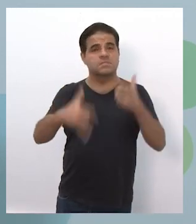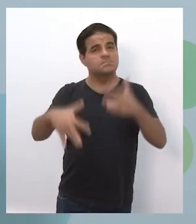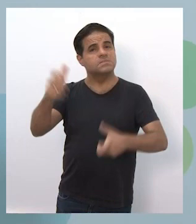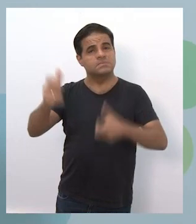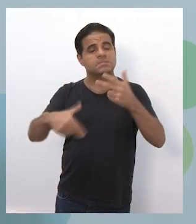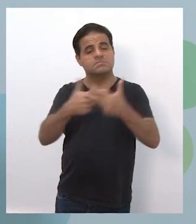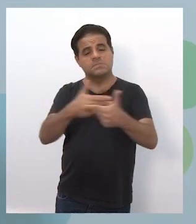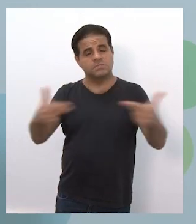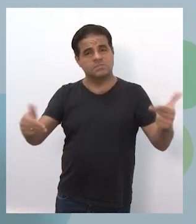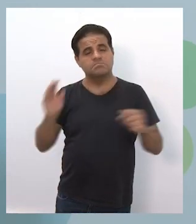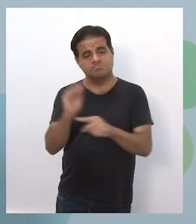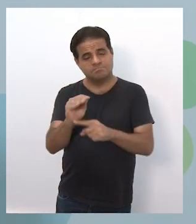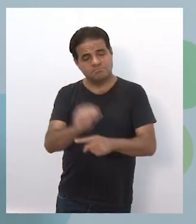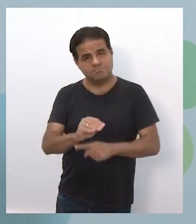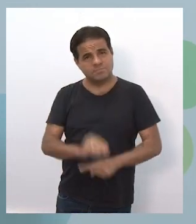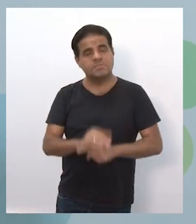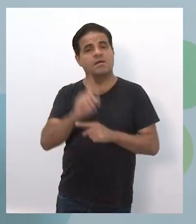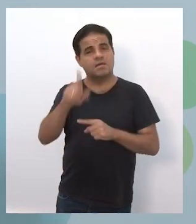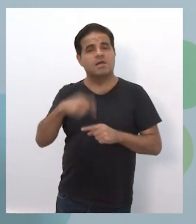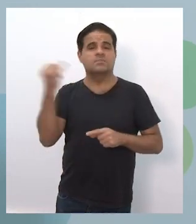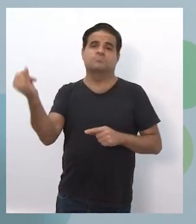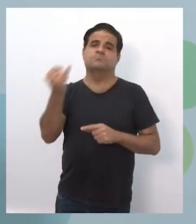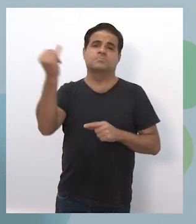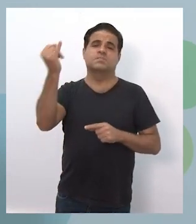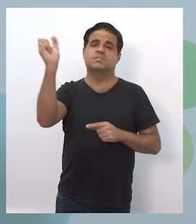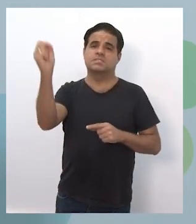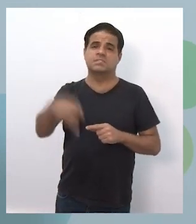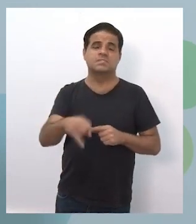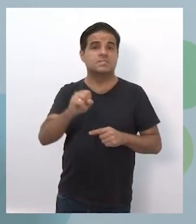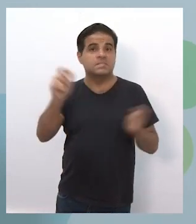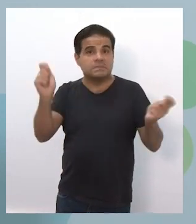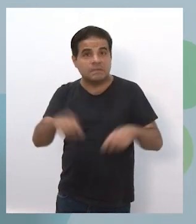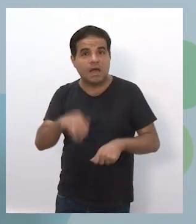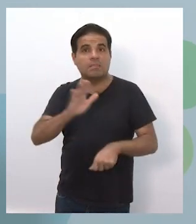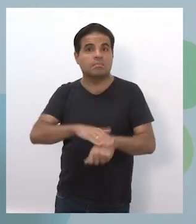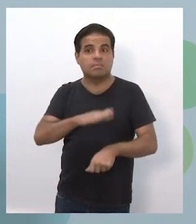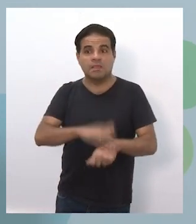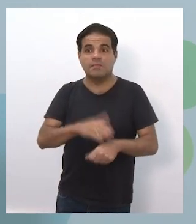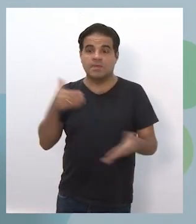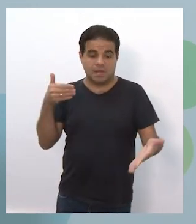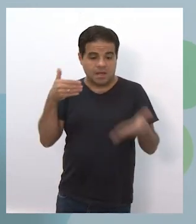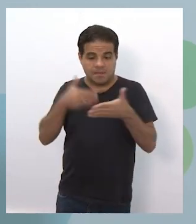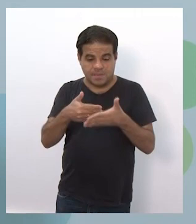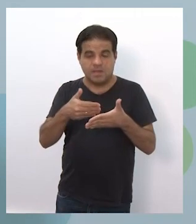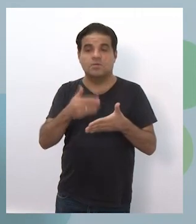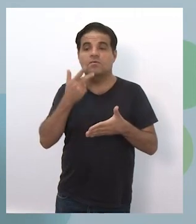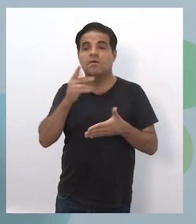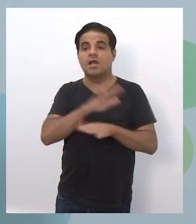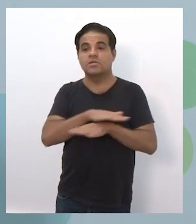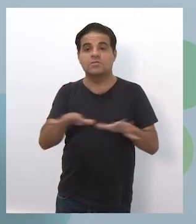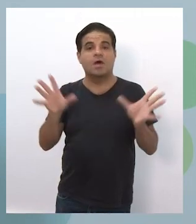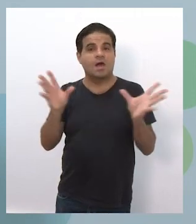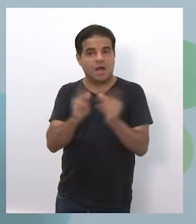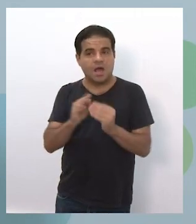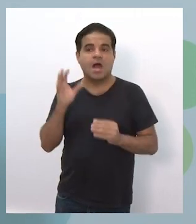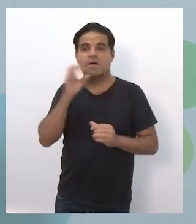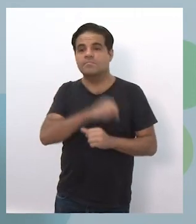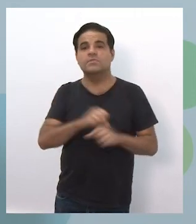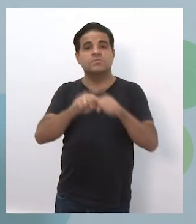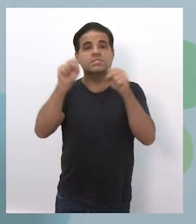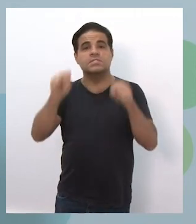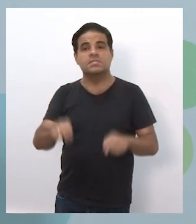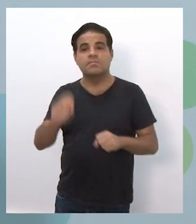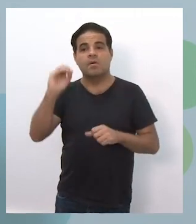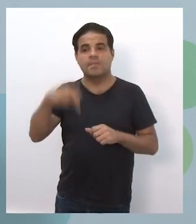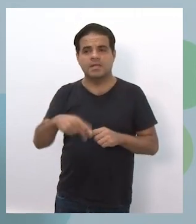dessas coisas de alimentação, porque é importante. E se der tempo, né, porque está acabando, eu queria só falar um pouquinho rápido, né, do sistema